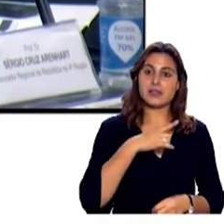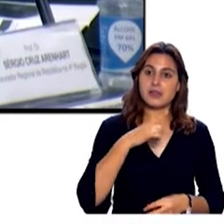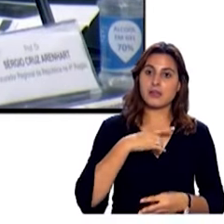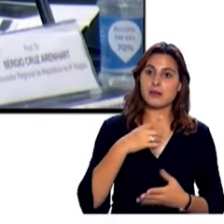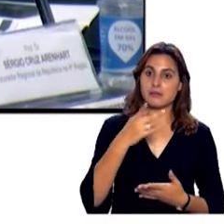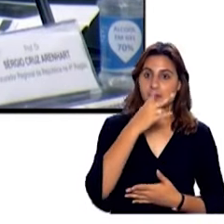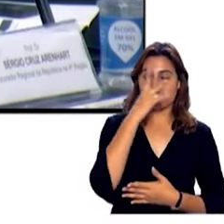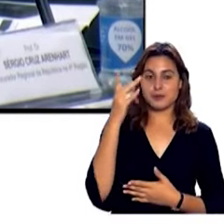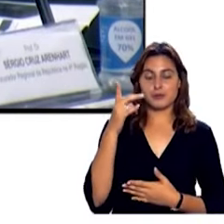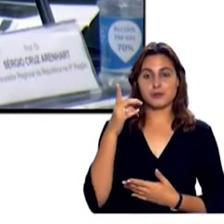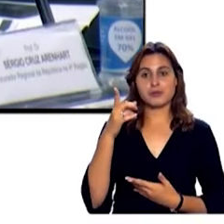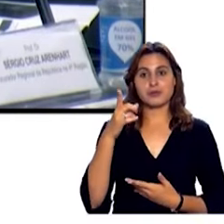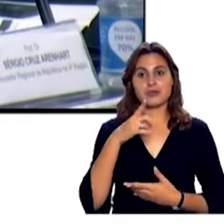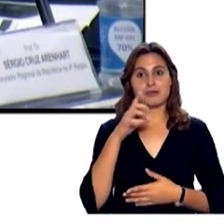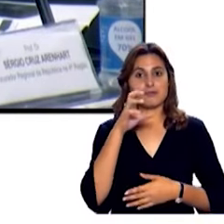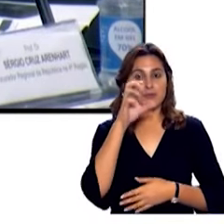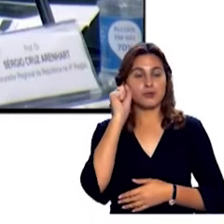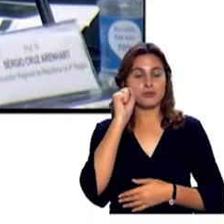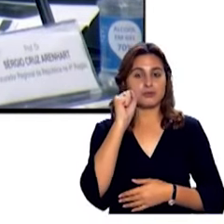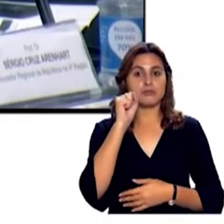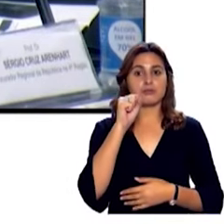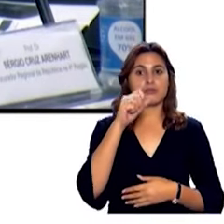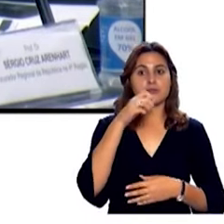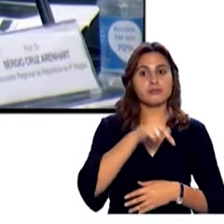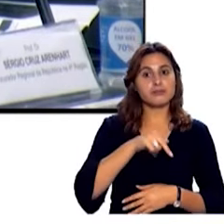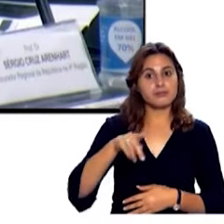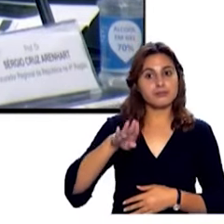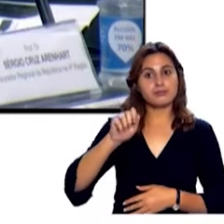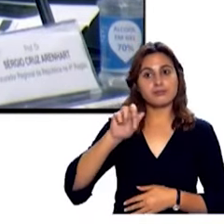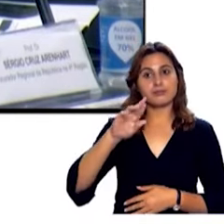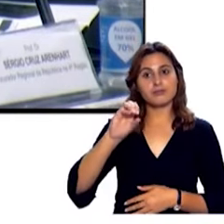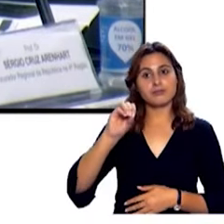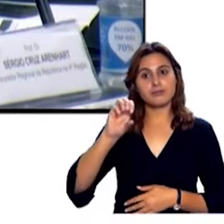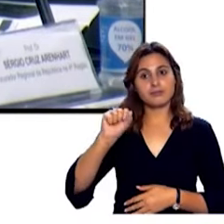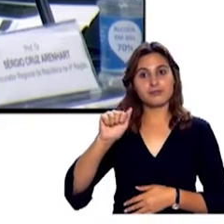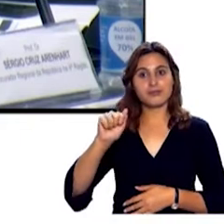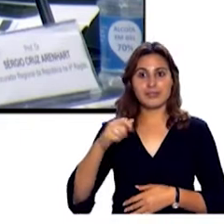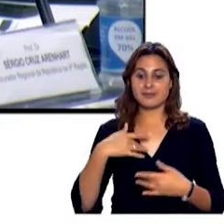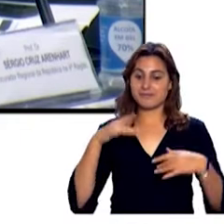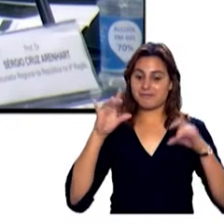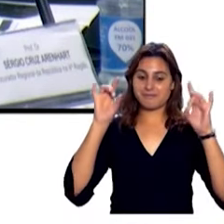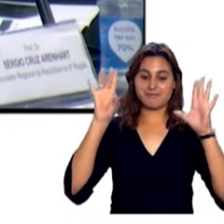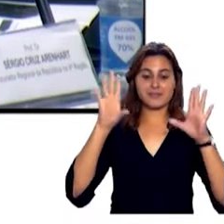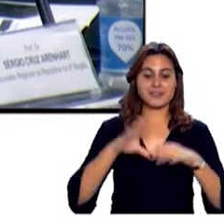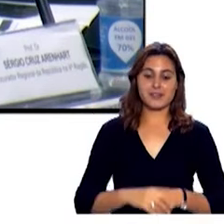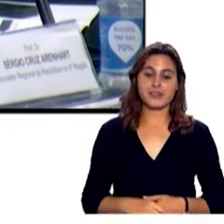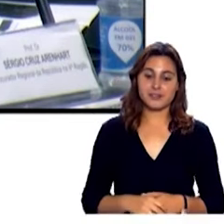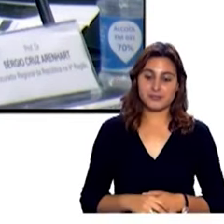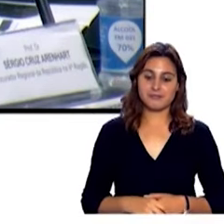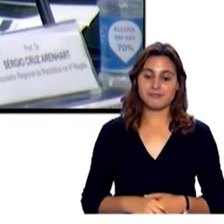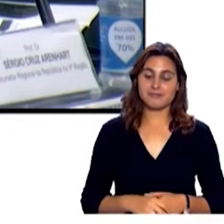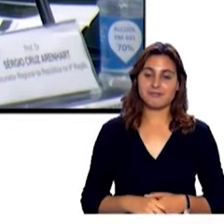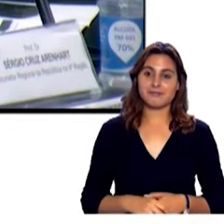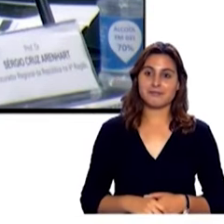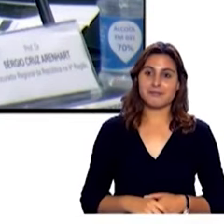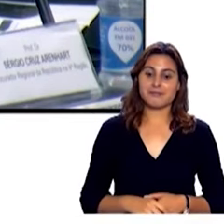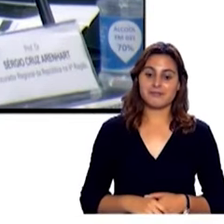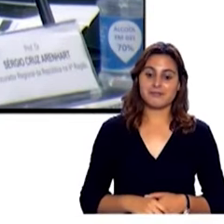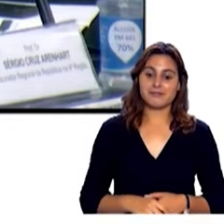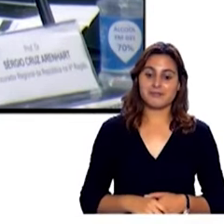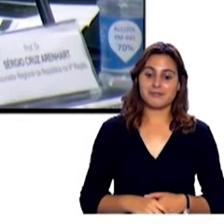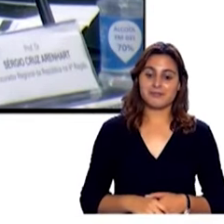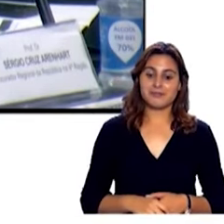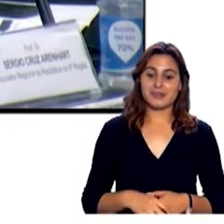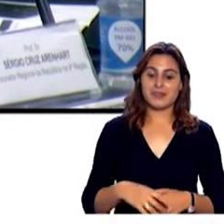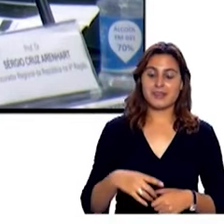Moreira era sempre um enorme um enorme privilégio já para mim é oo contrário quem temha mais que TRS neurônios por favor vai embora porque você não tem mais